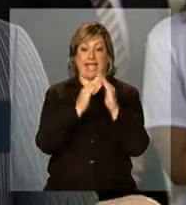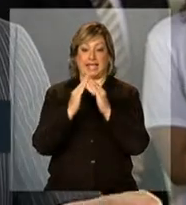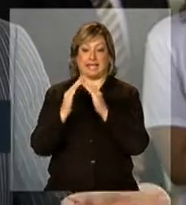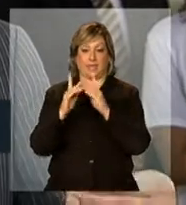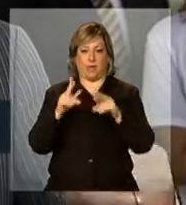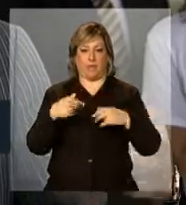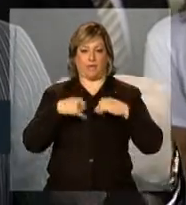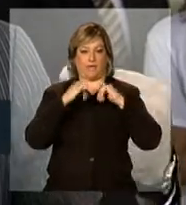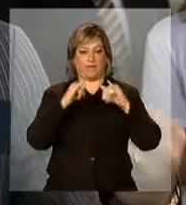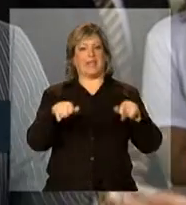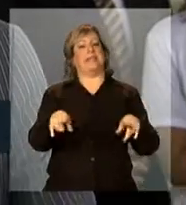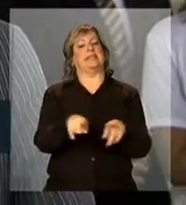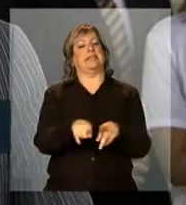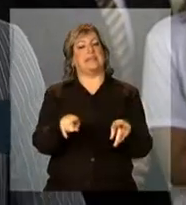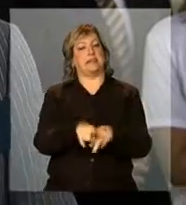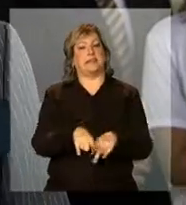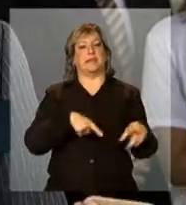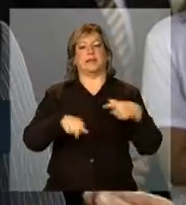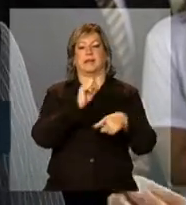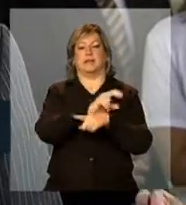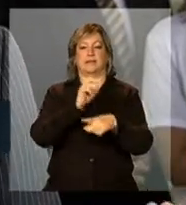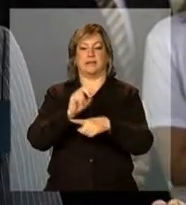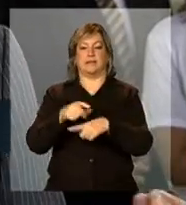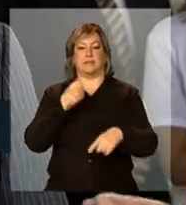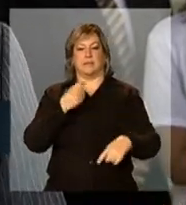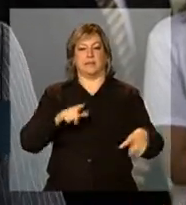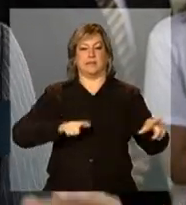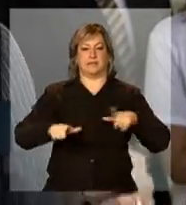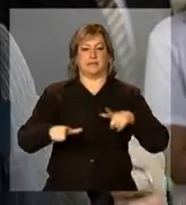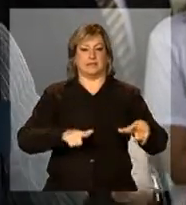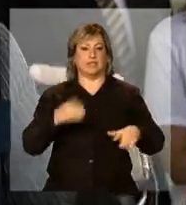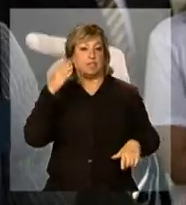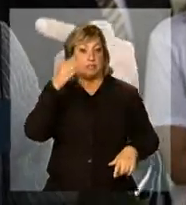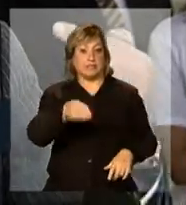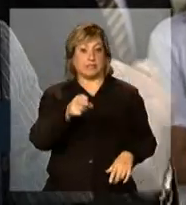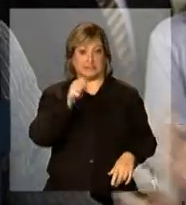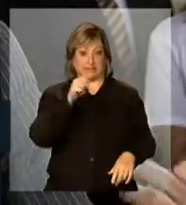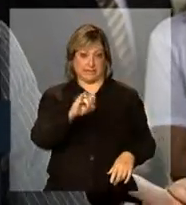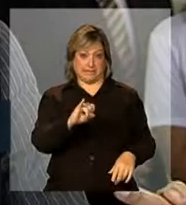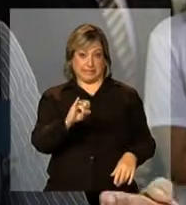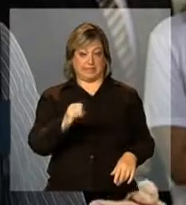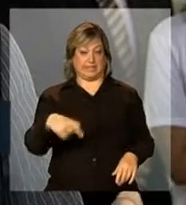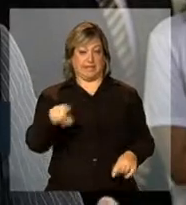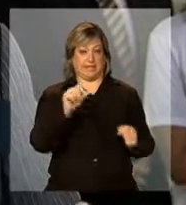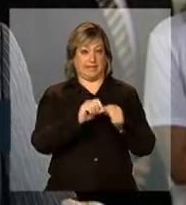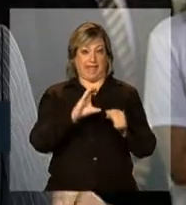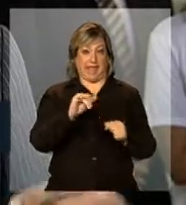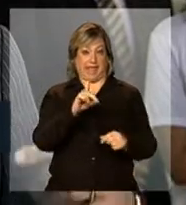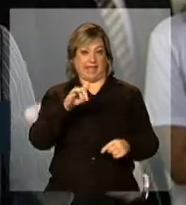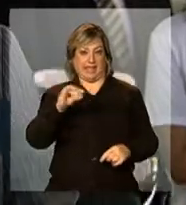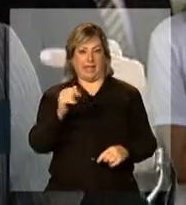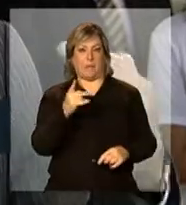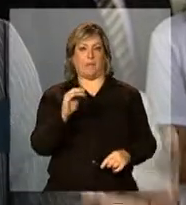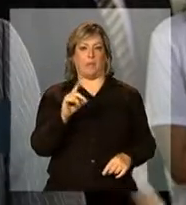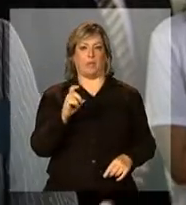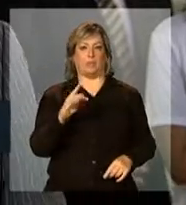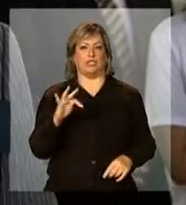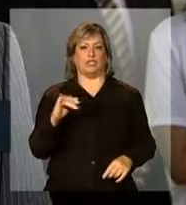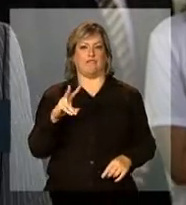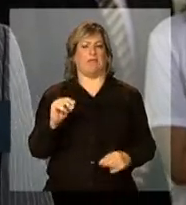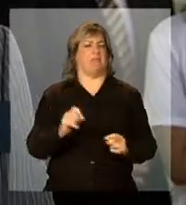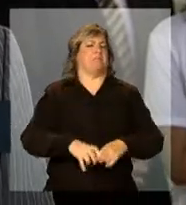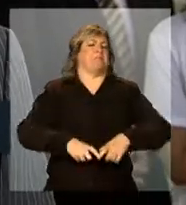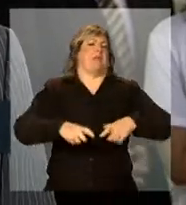disse, ele também gera empregos. Nós estamos falando de empregos diretos. Se eu for colocar a cadeia produtiva, esse número é muito